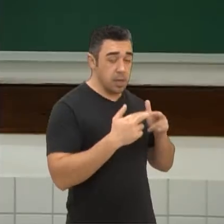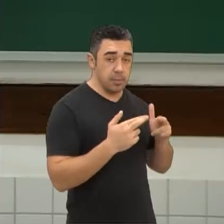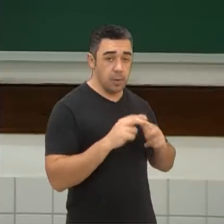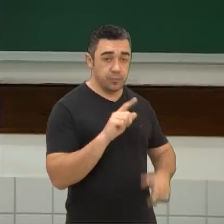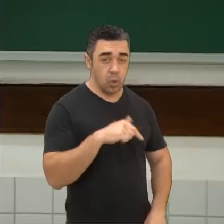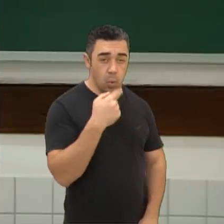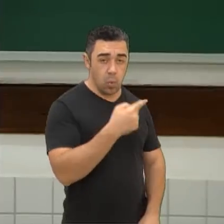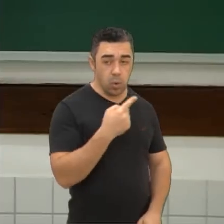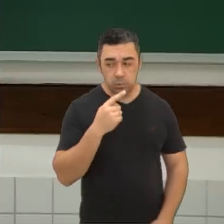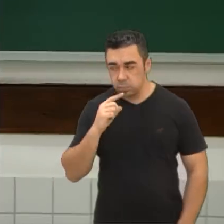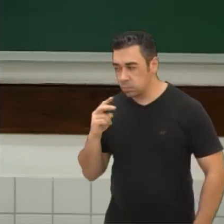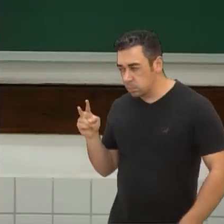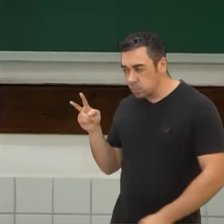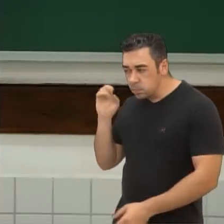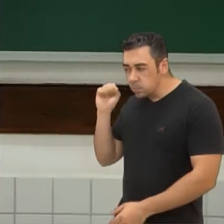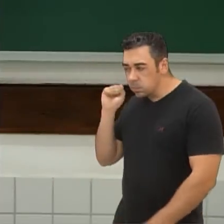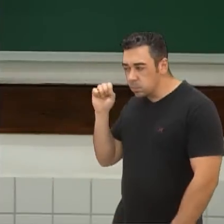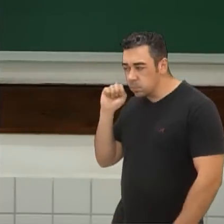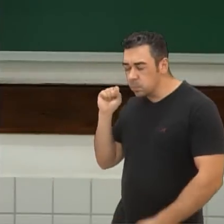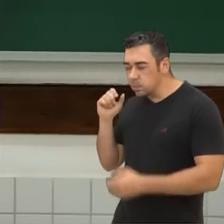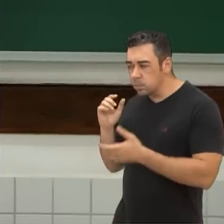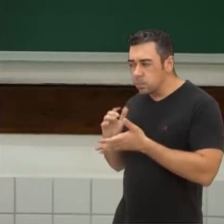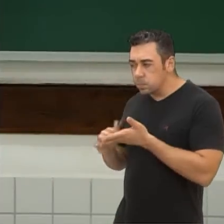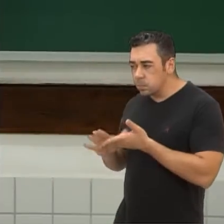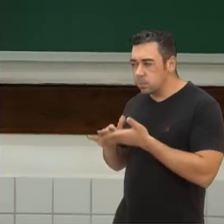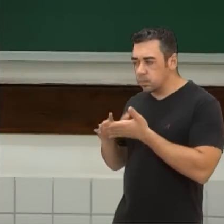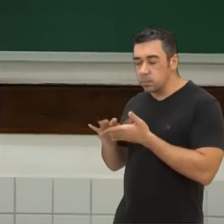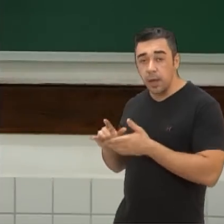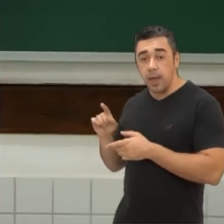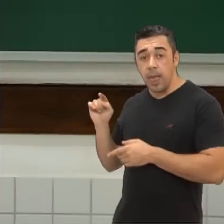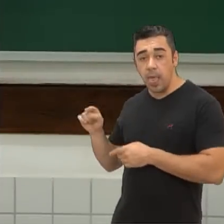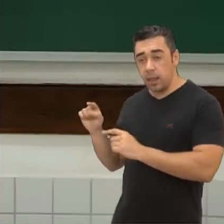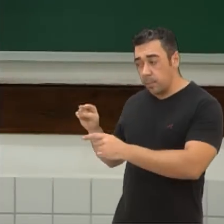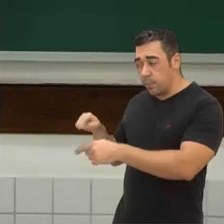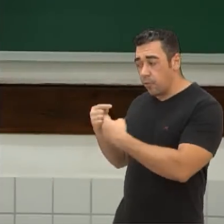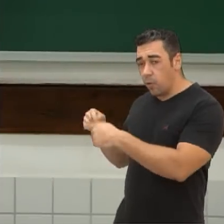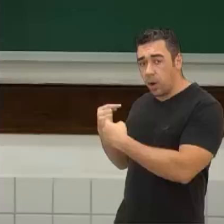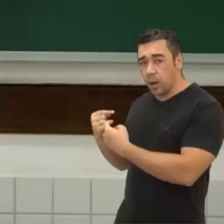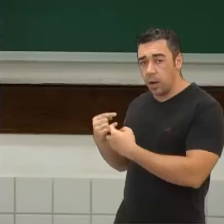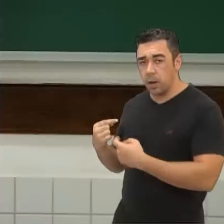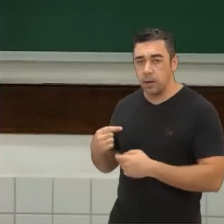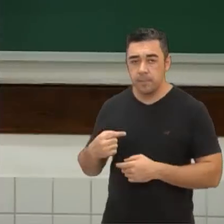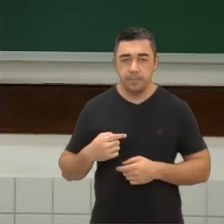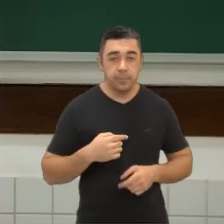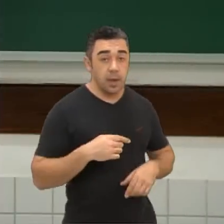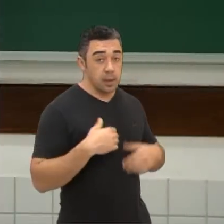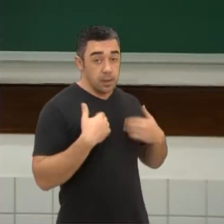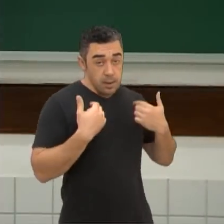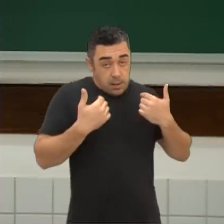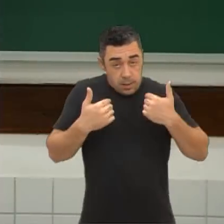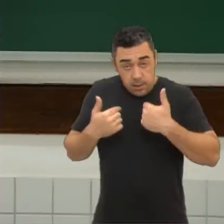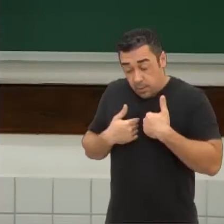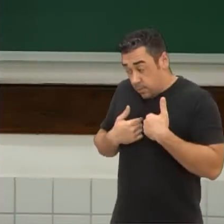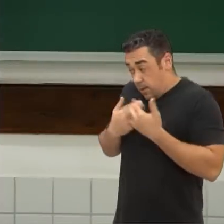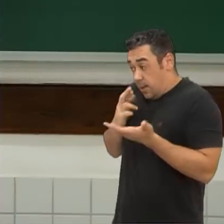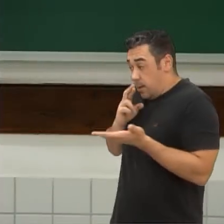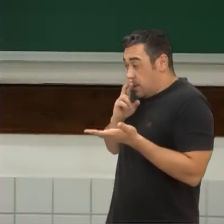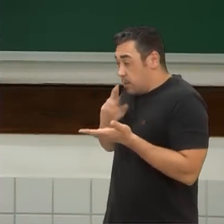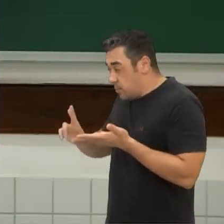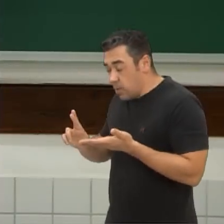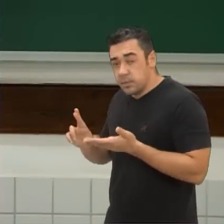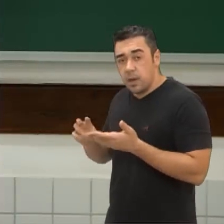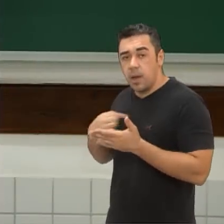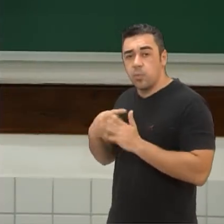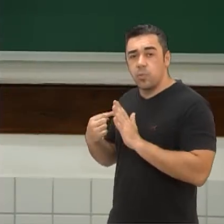as rimas, né? Eles geralmente cantam em rimas, né? Fazem sempre rimando. As